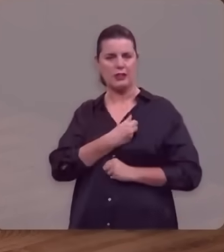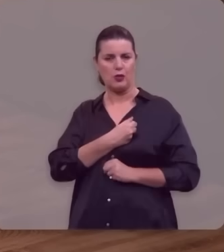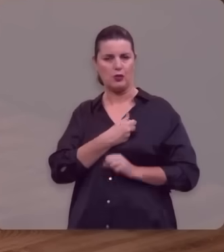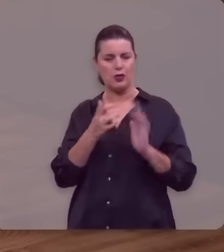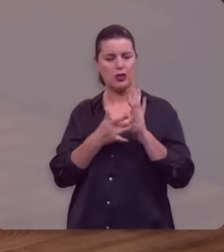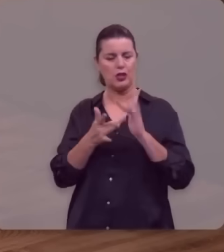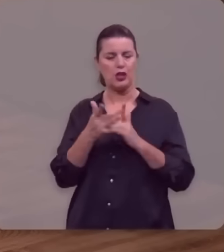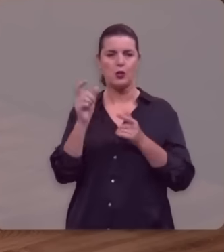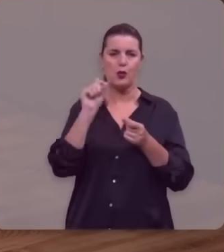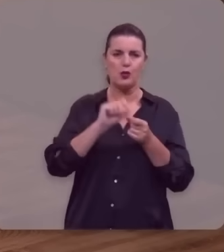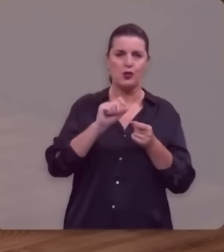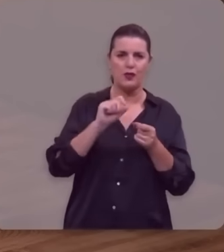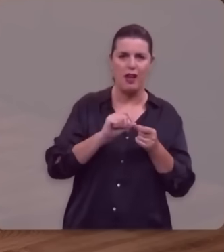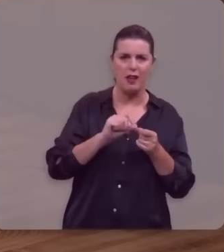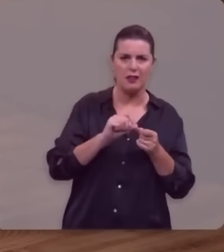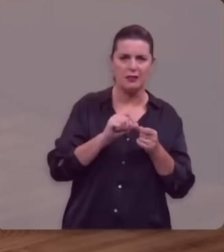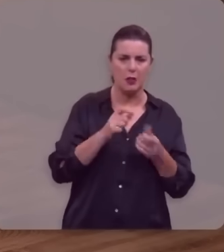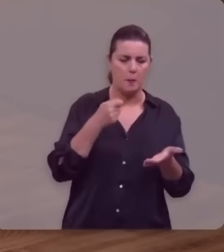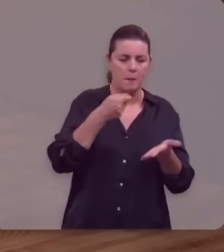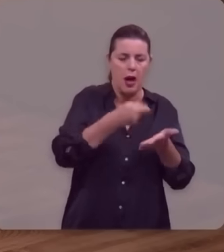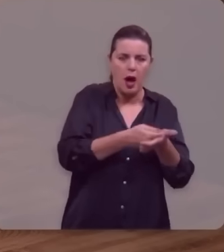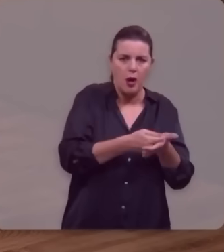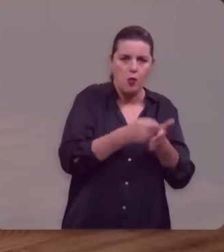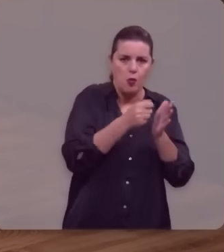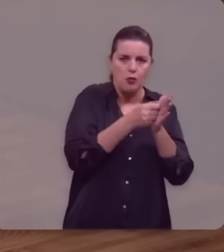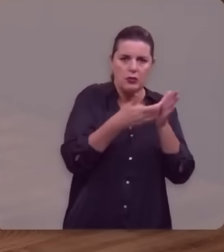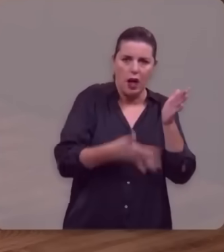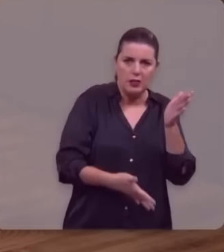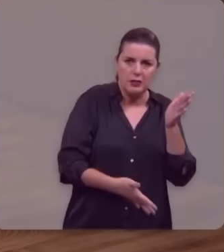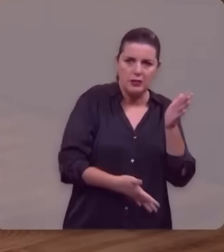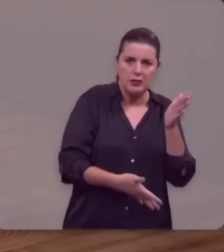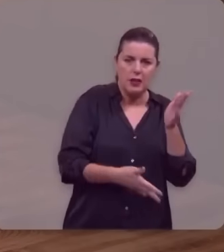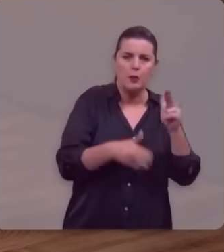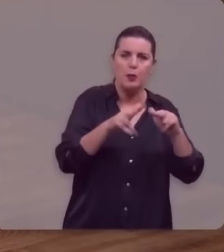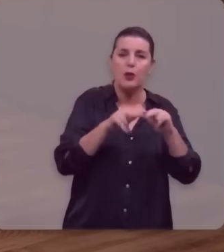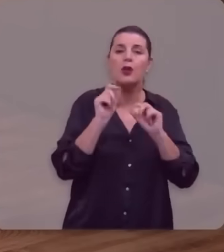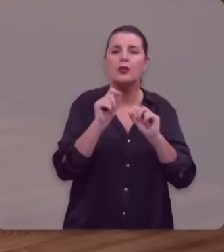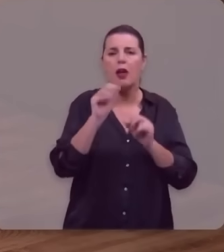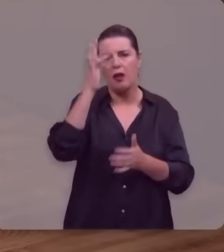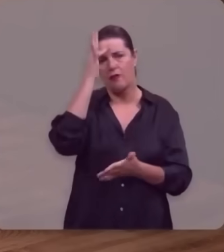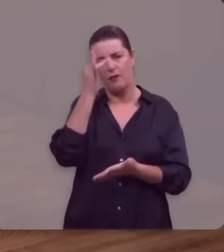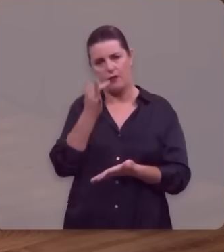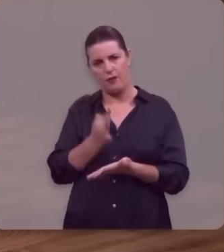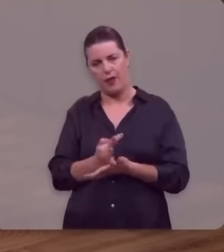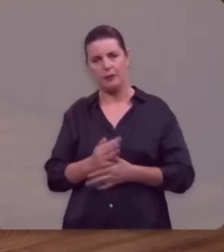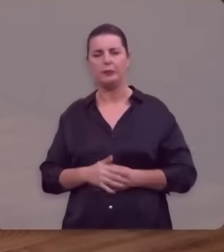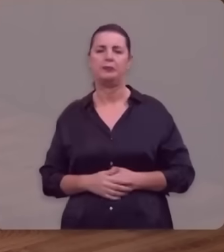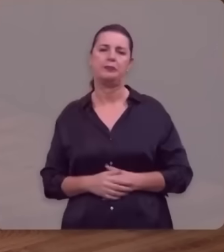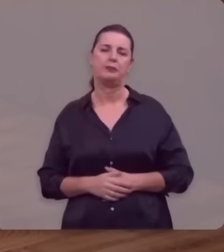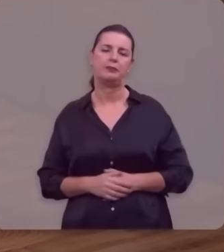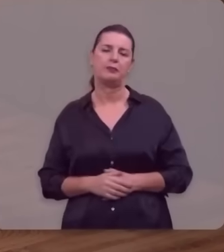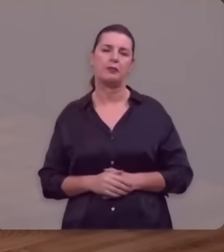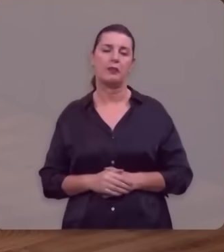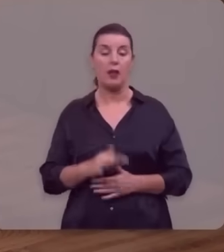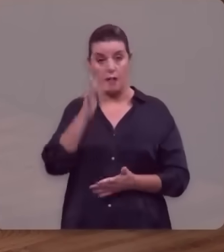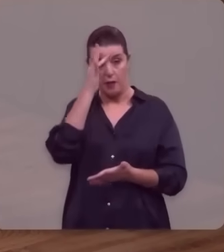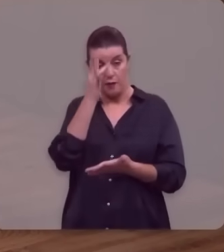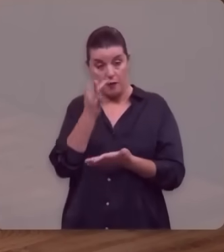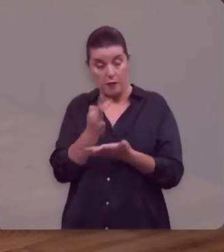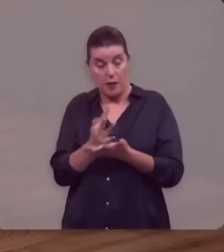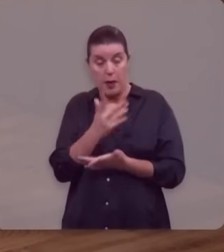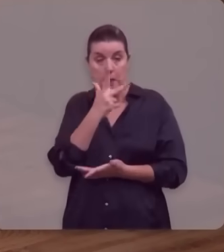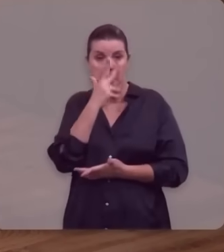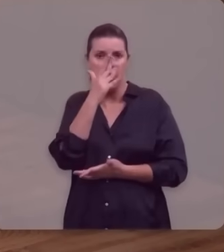Cristo comprada com o seu próprio sangue pela fé a é uma espécie